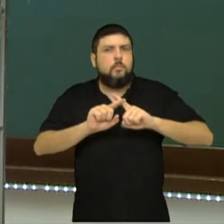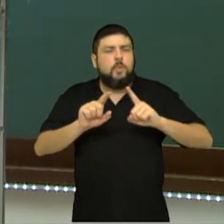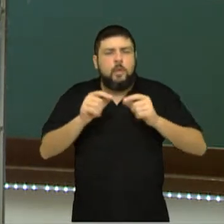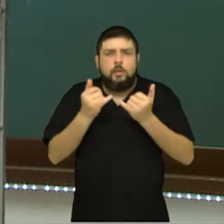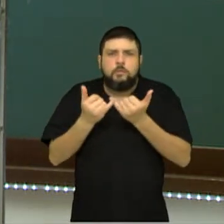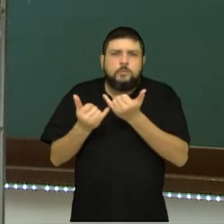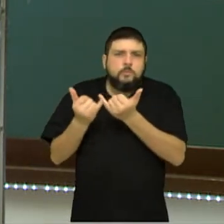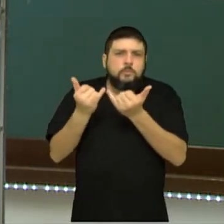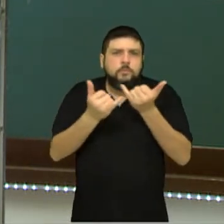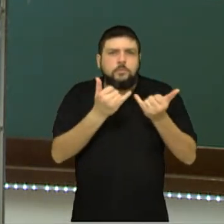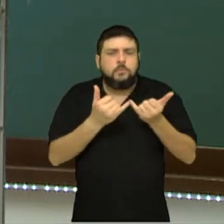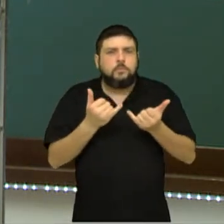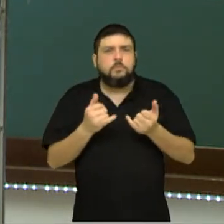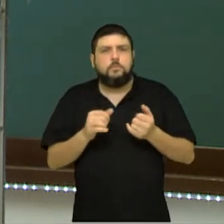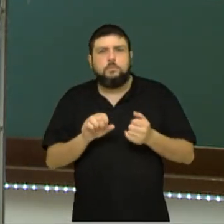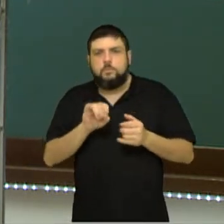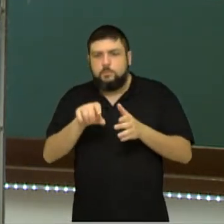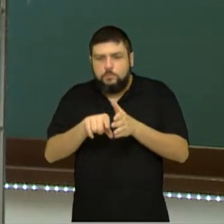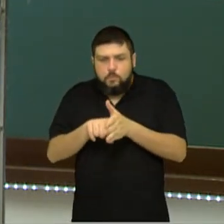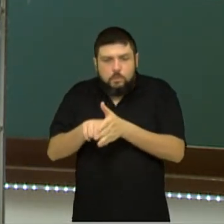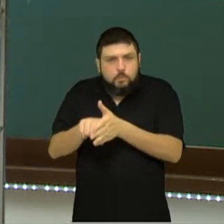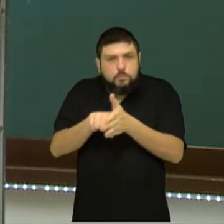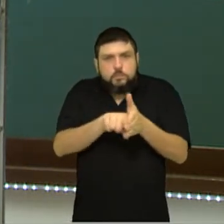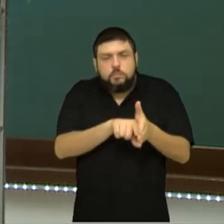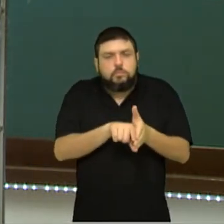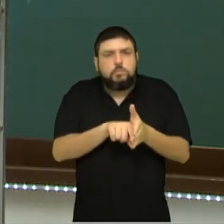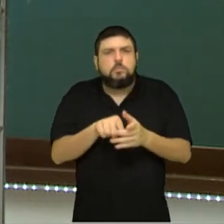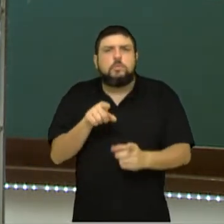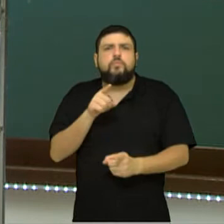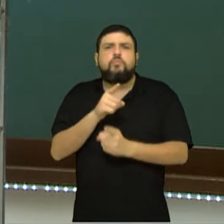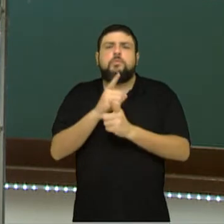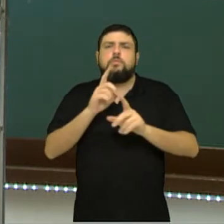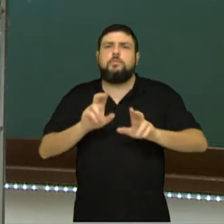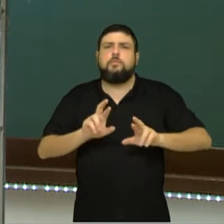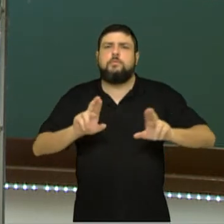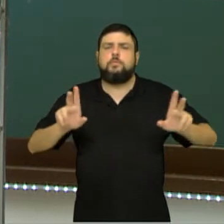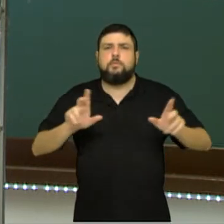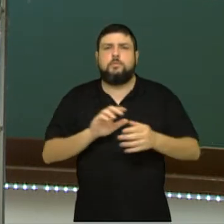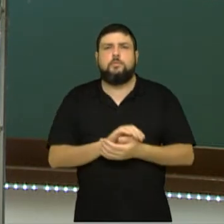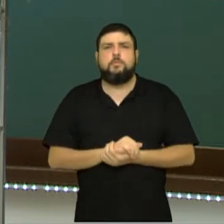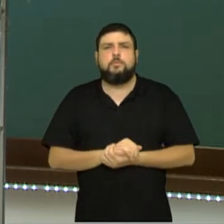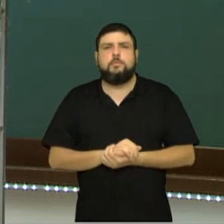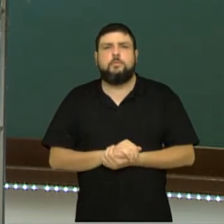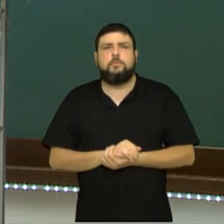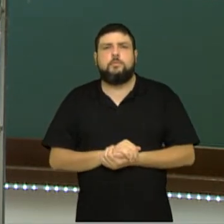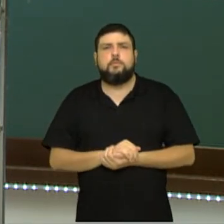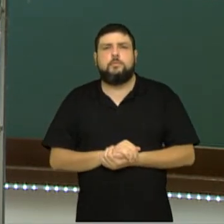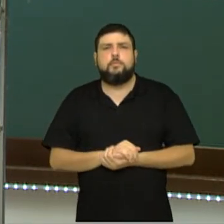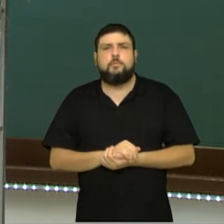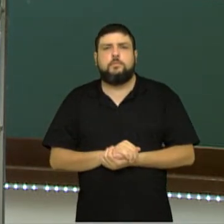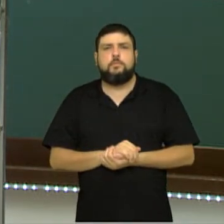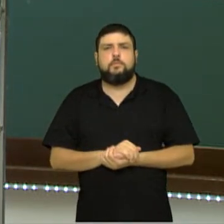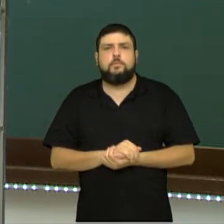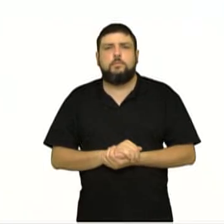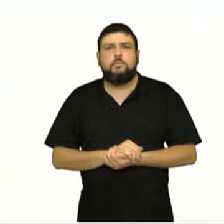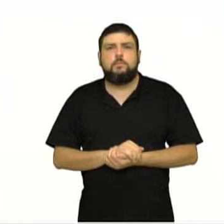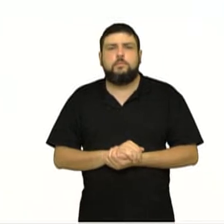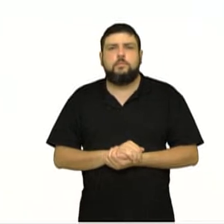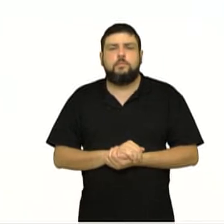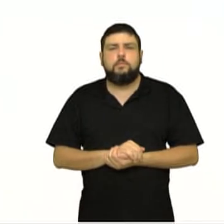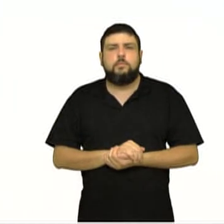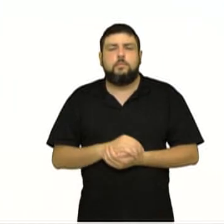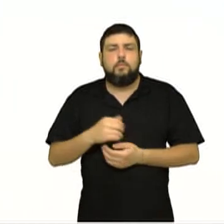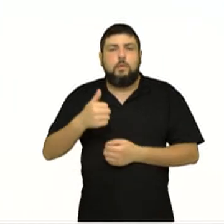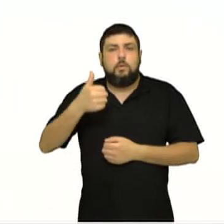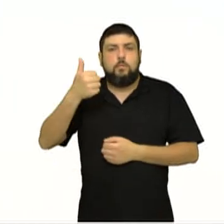se preocupem nas pesquisas aí se encontrarem de maneira diferente, tá? A ideia vai sempre seguir a mesma. Primeiro plano, que pega da